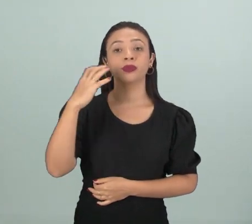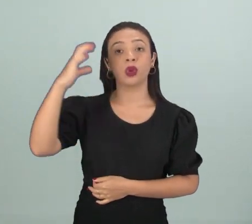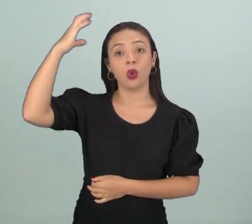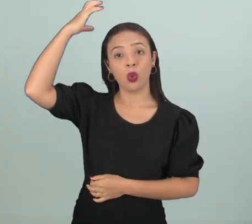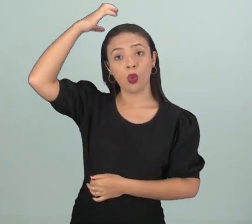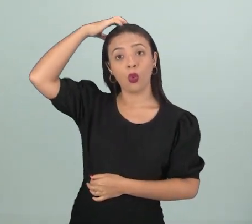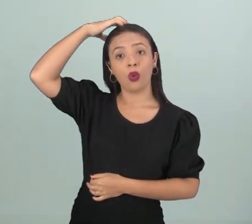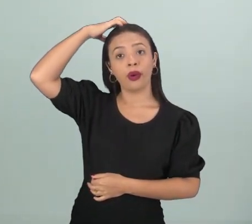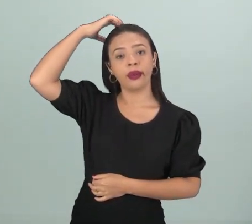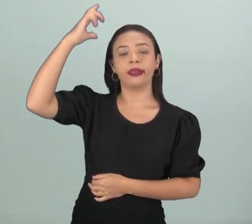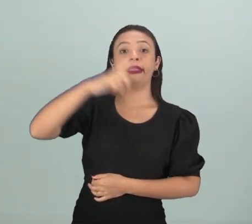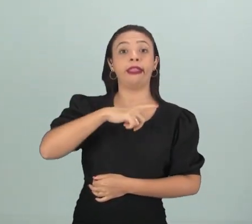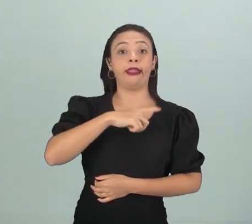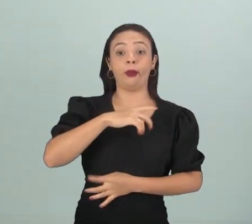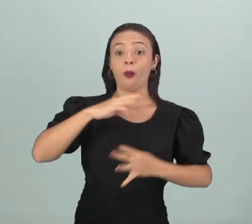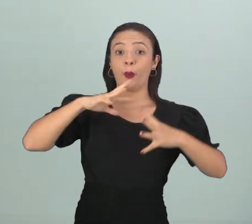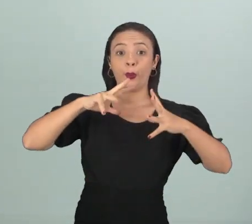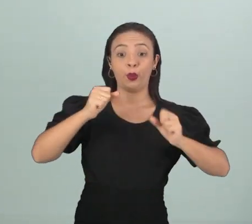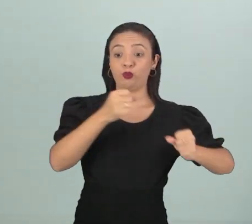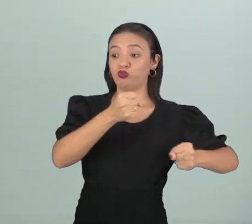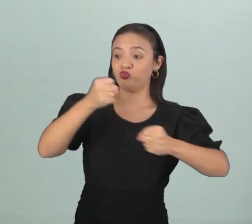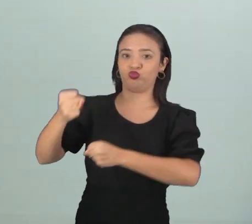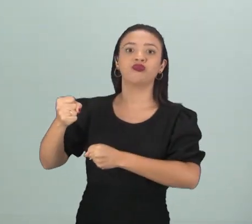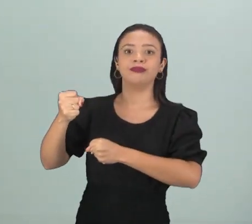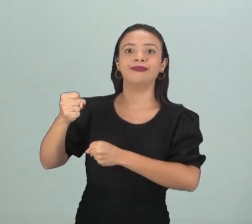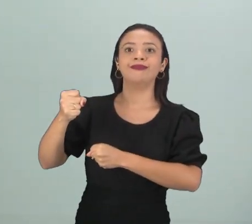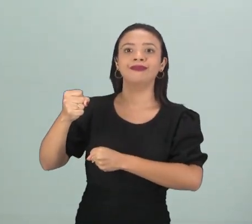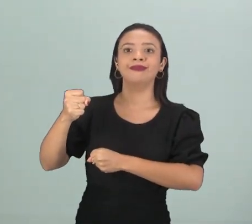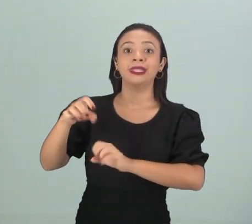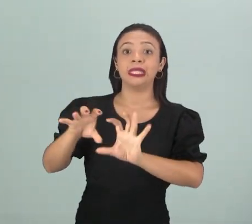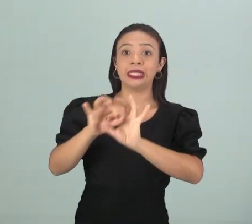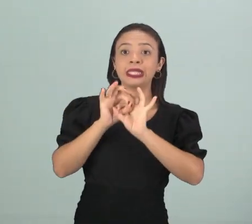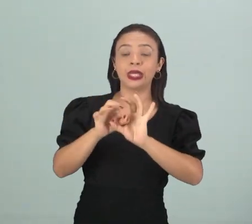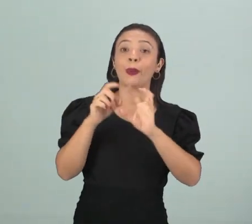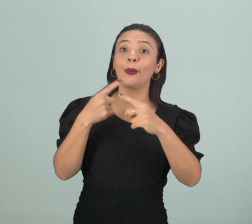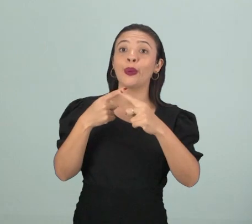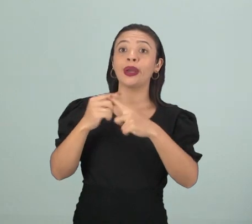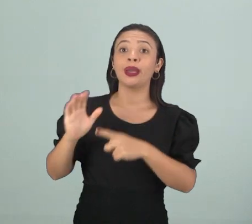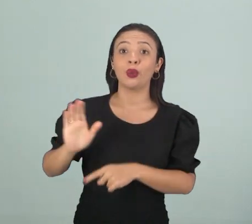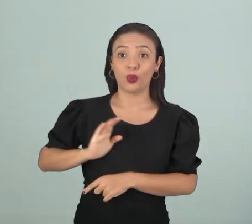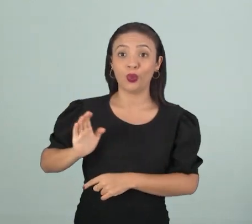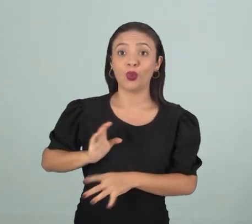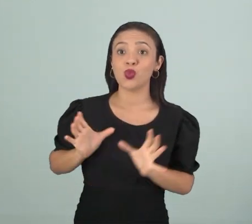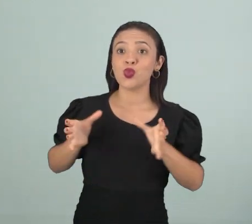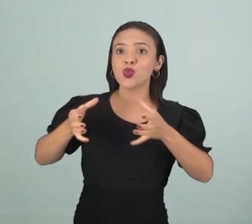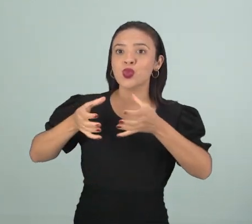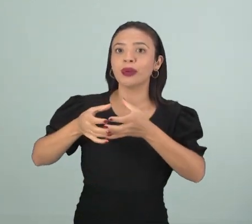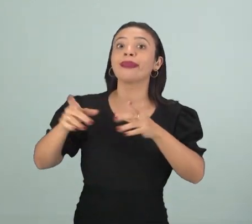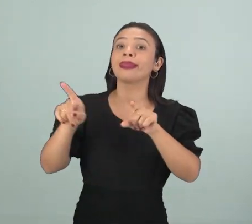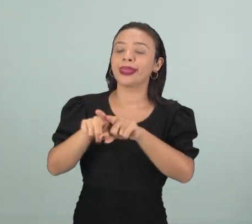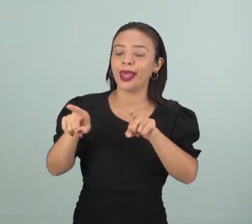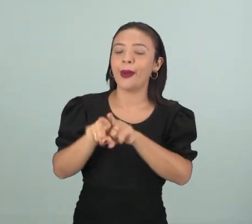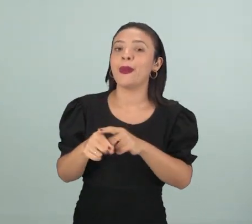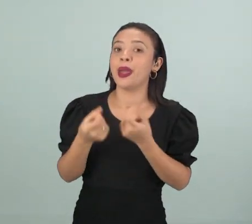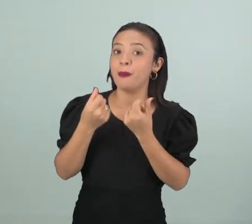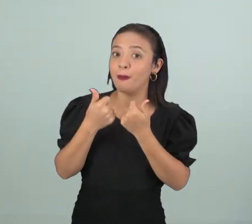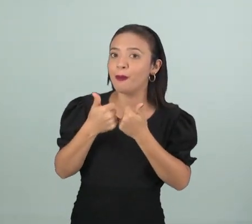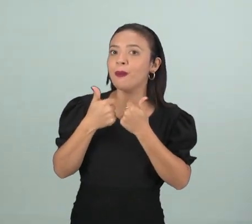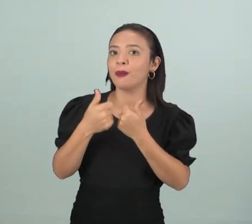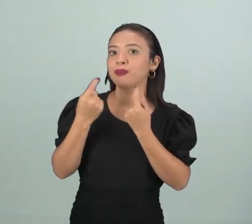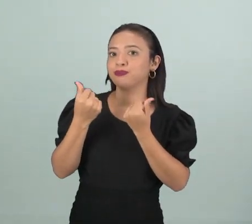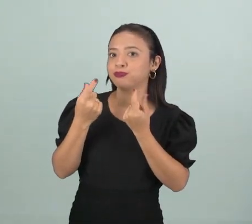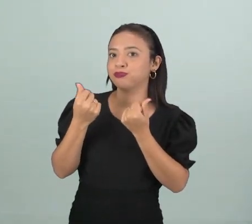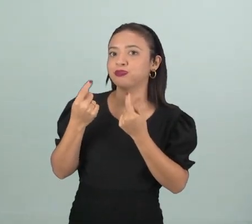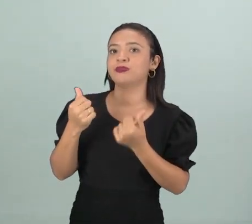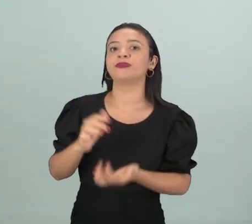ter o poder total e central, porque a nobreza logicamente seria beneficiada com isso,